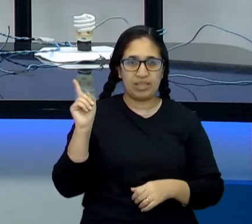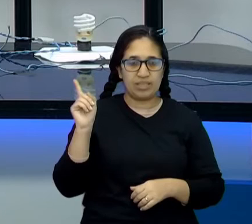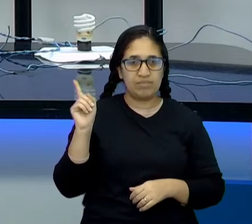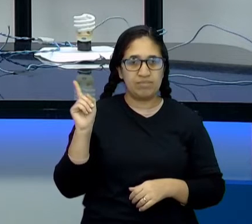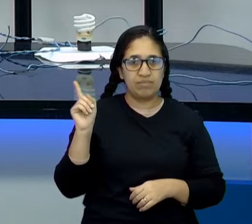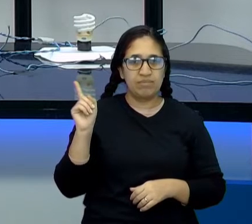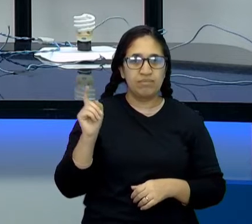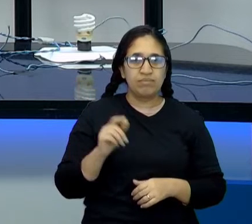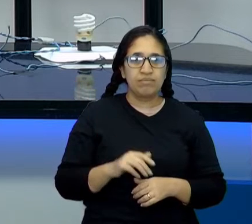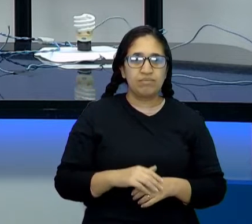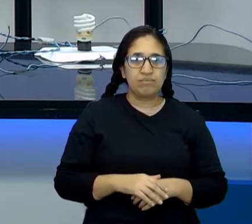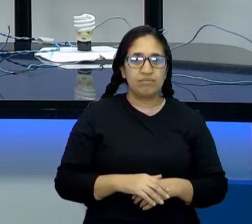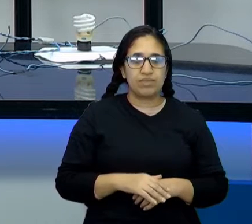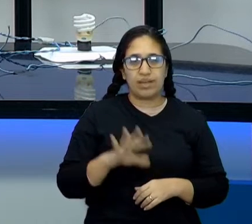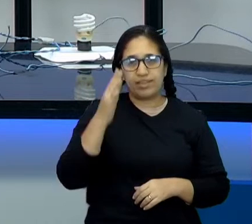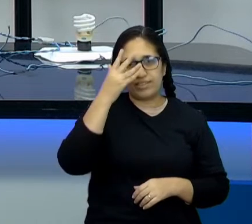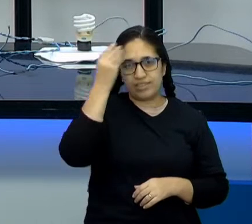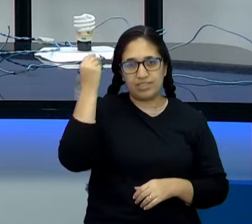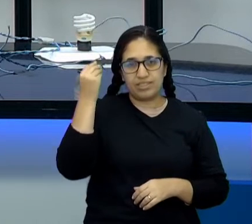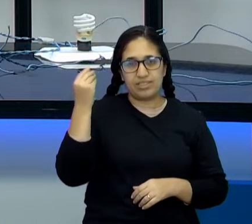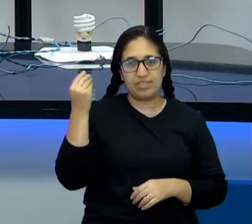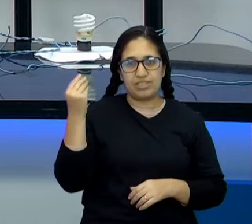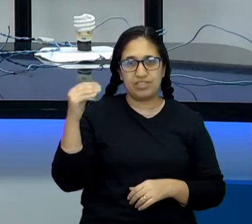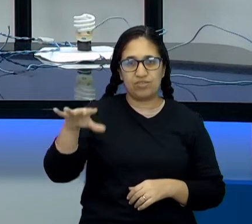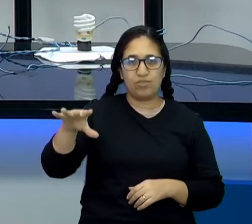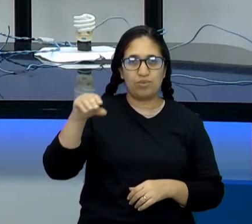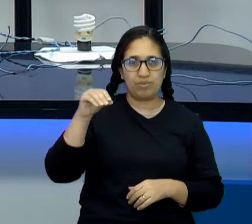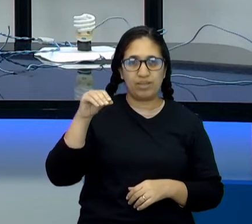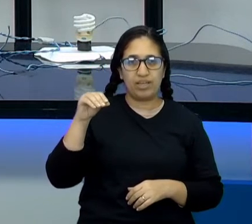ver. Eu esqueci de pegar. Vou pegar